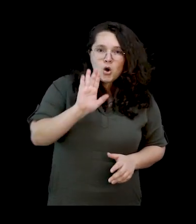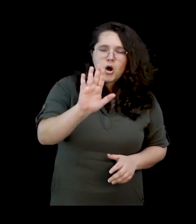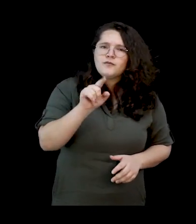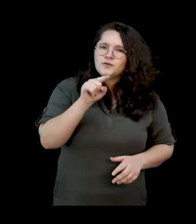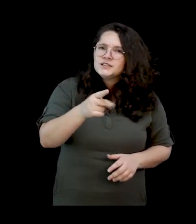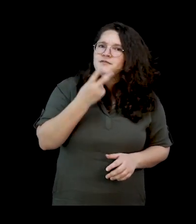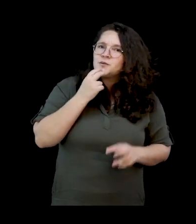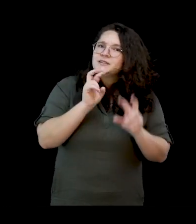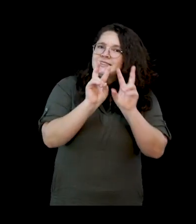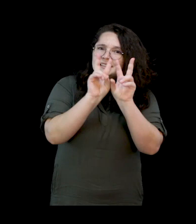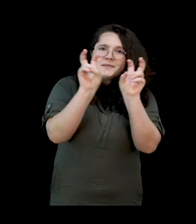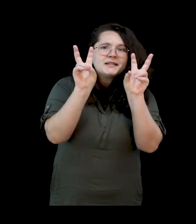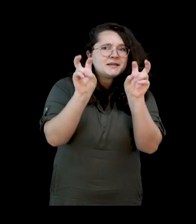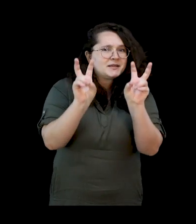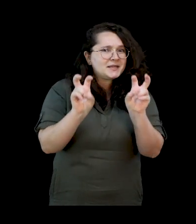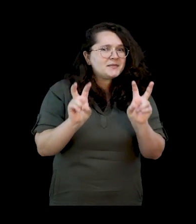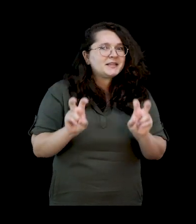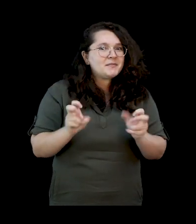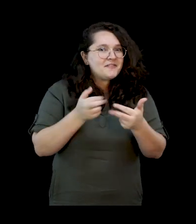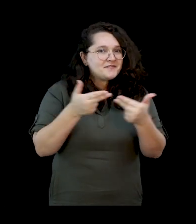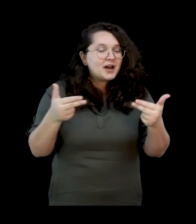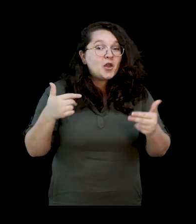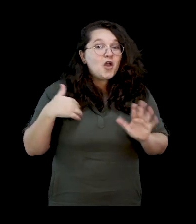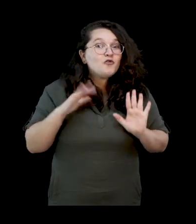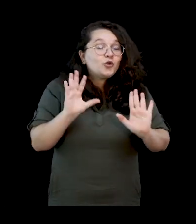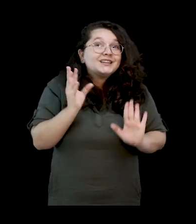Evocou vários temas aí que eu vou tentar